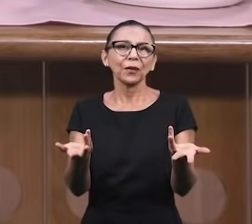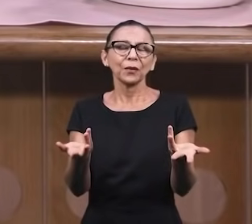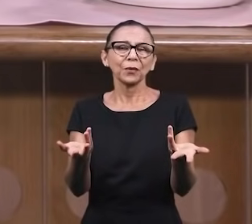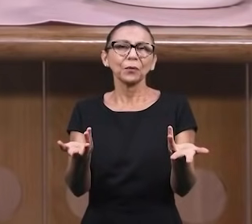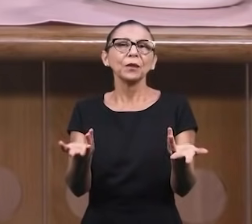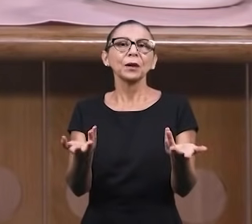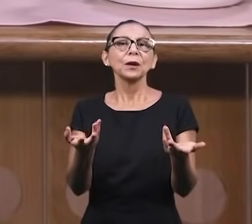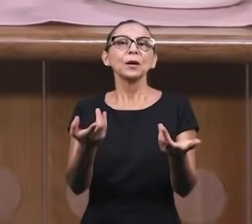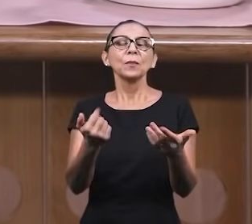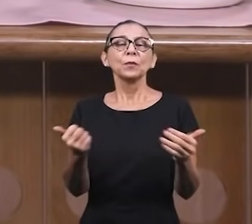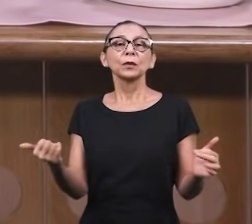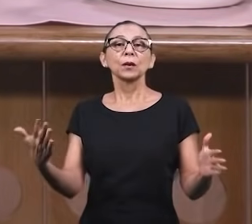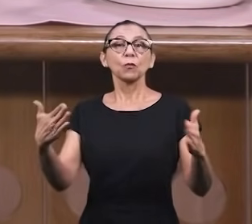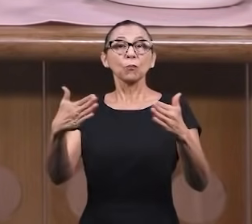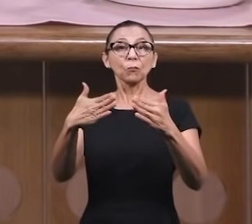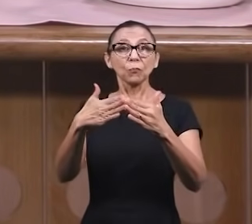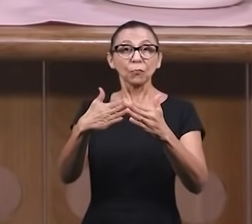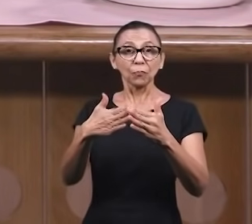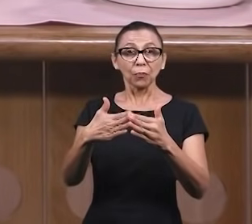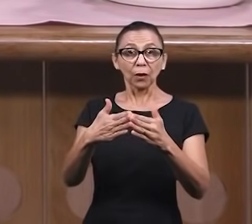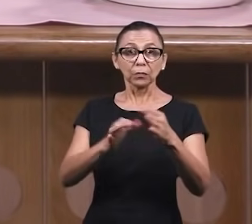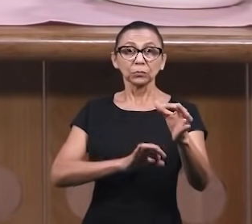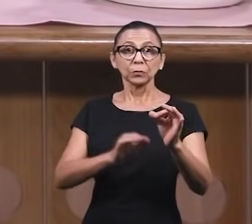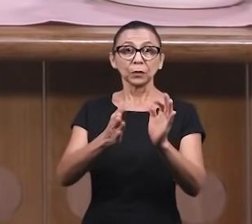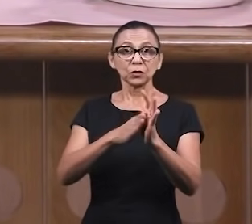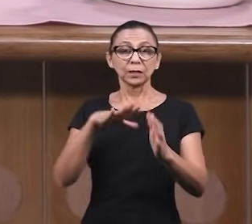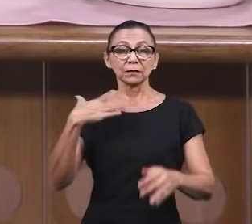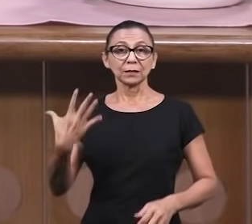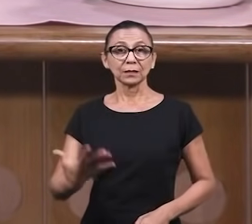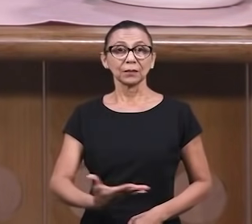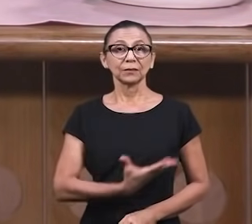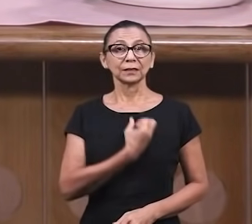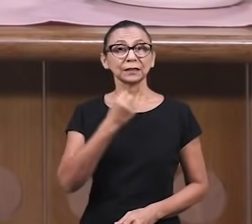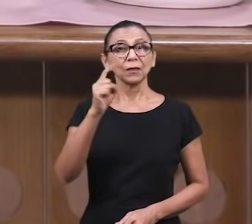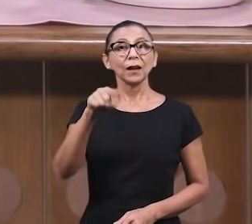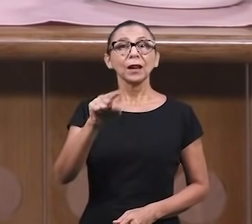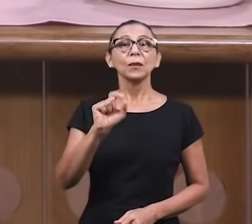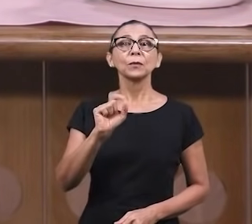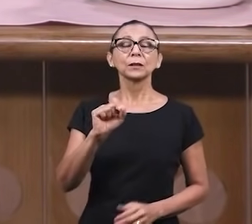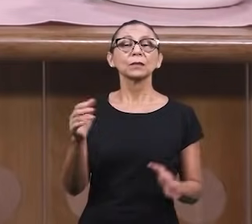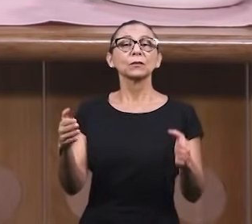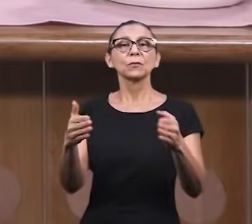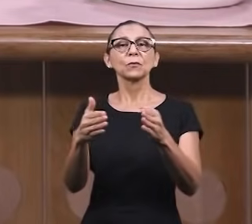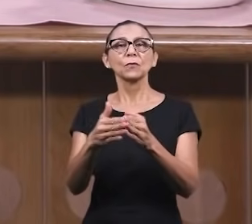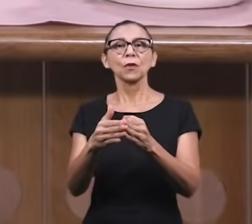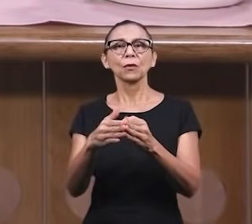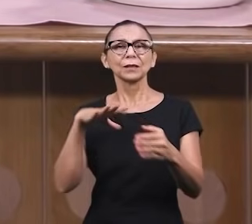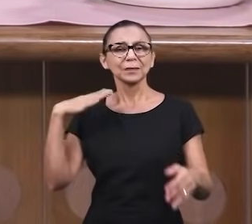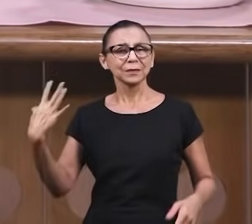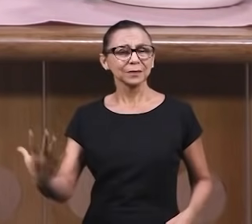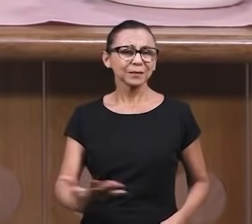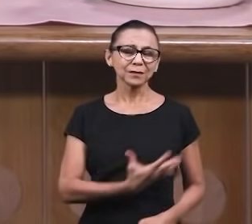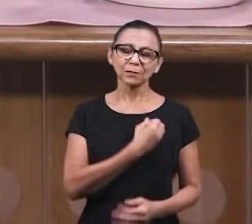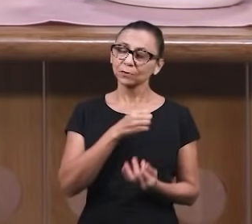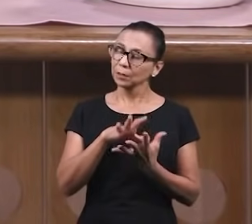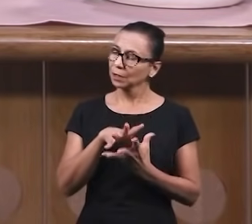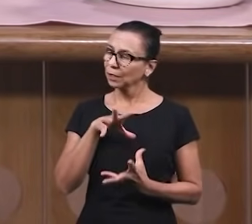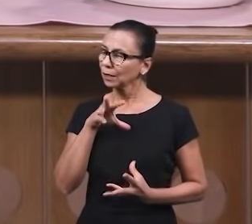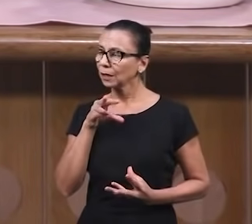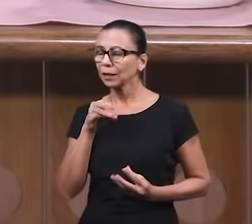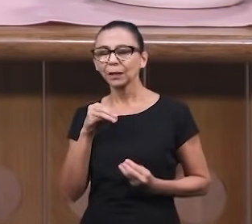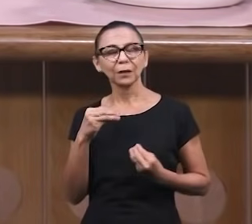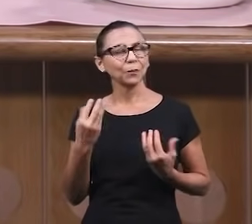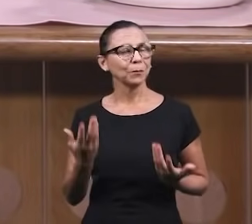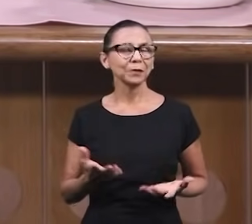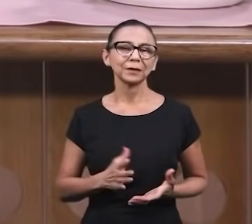do homem, o resgate da alma do homem. E esse momento é importante para perceber isso, para despertar para